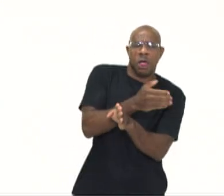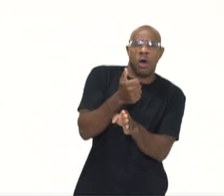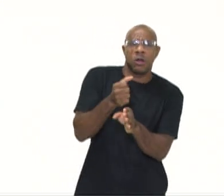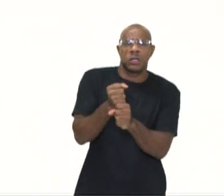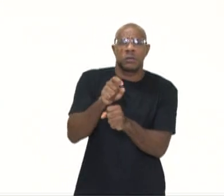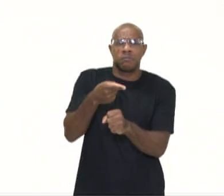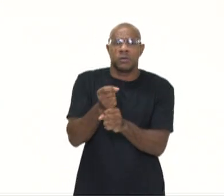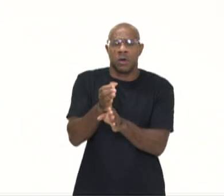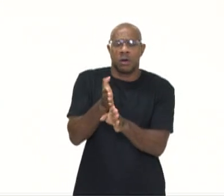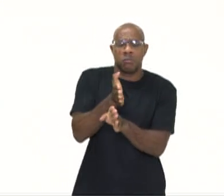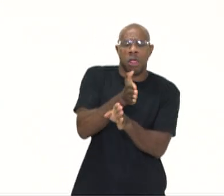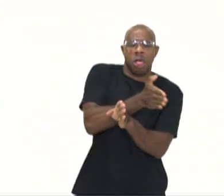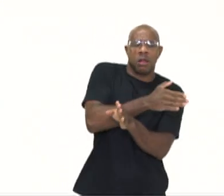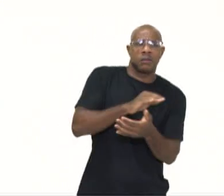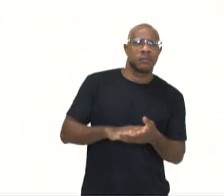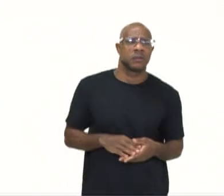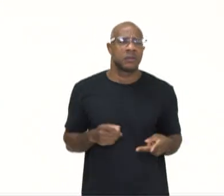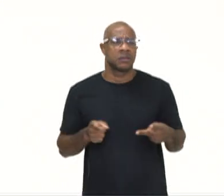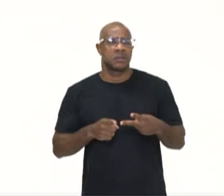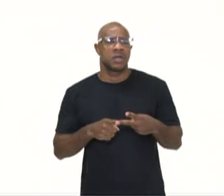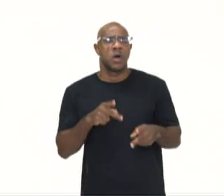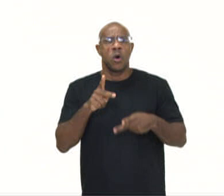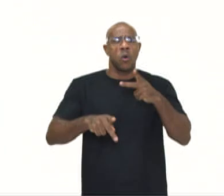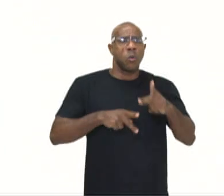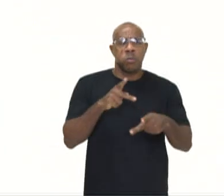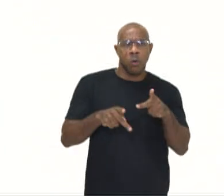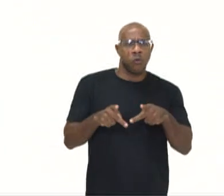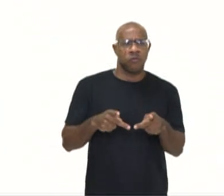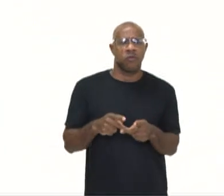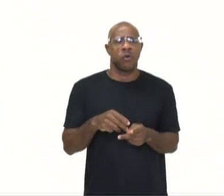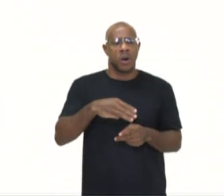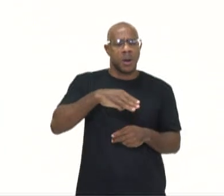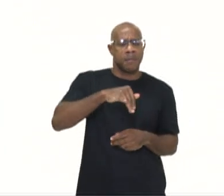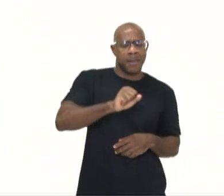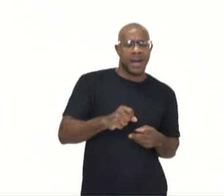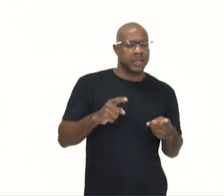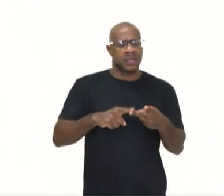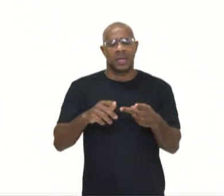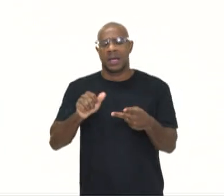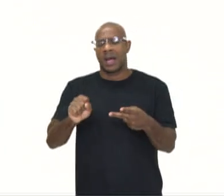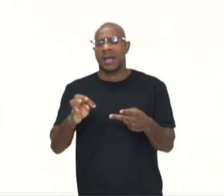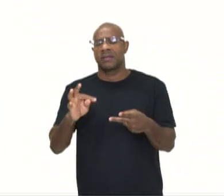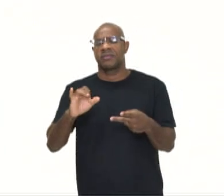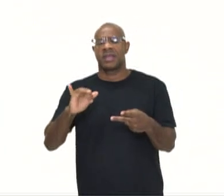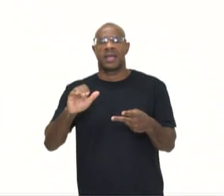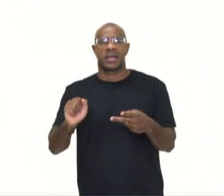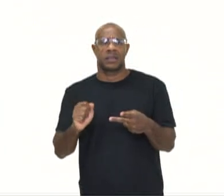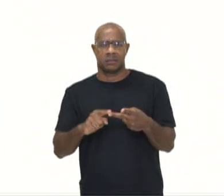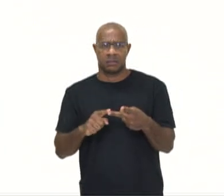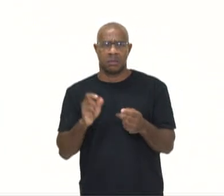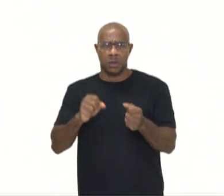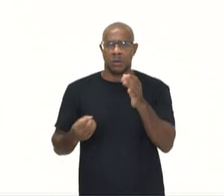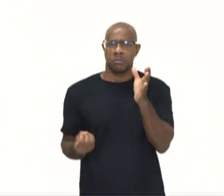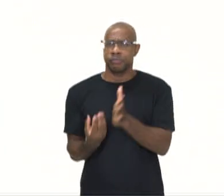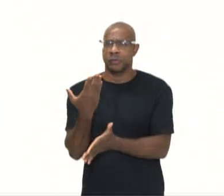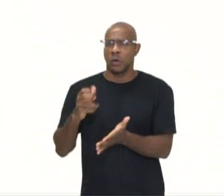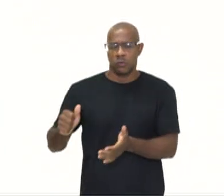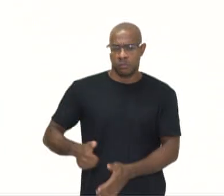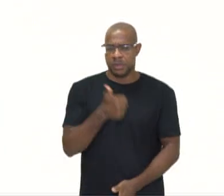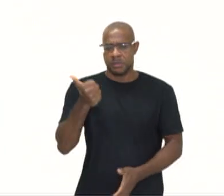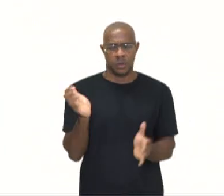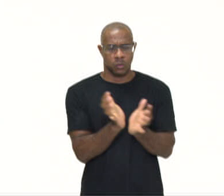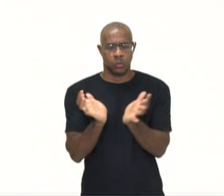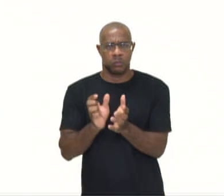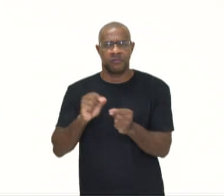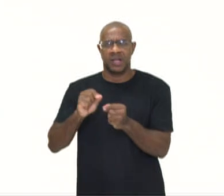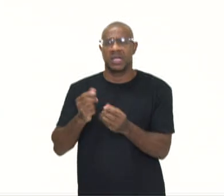Letra B, os povos maias e astecas podem ser os pioneiros na produção e consumo do cacau e chocolate? Letra